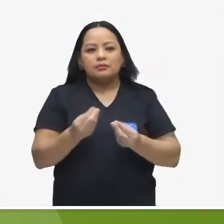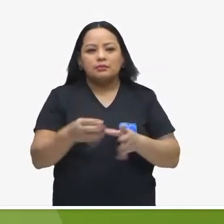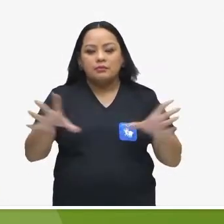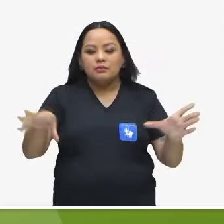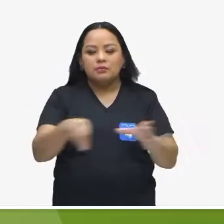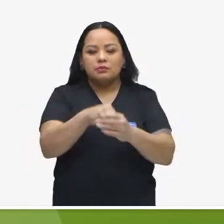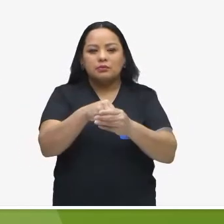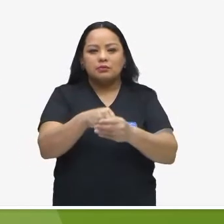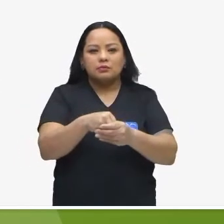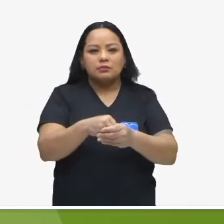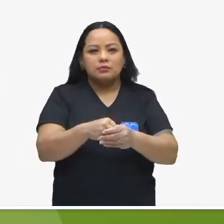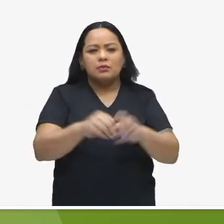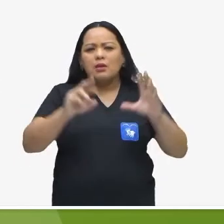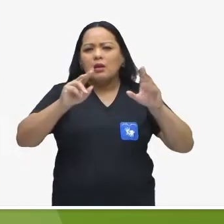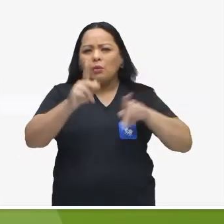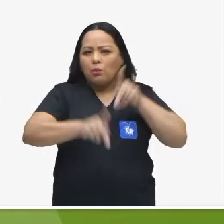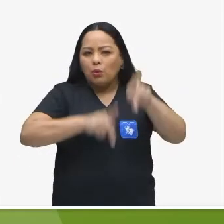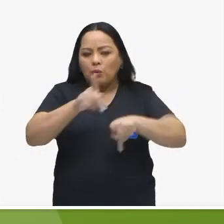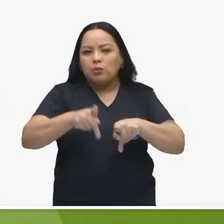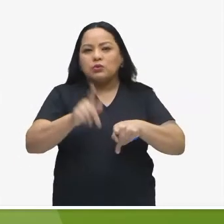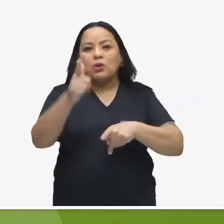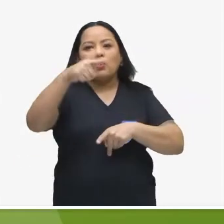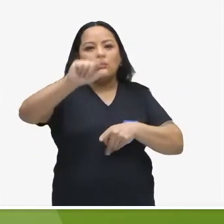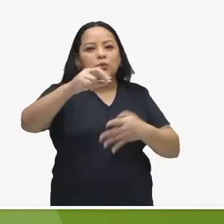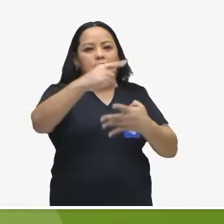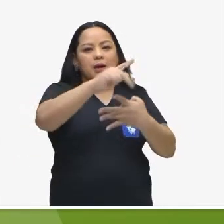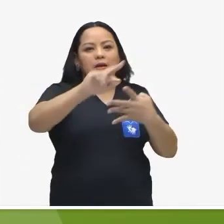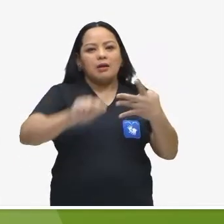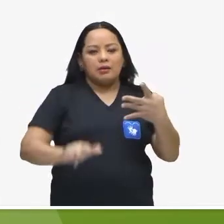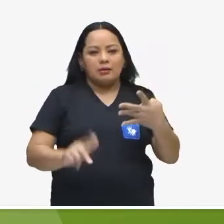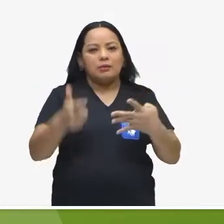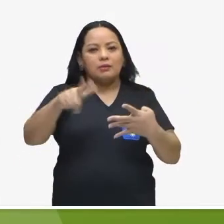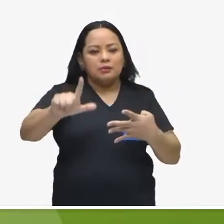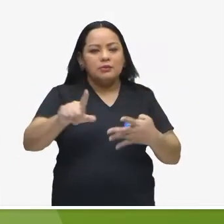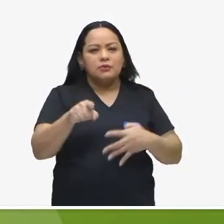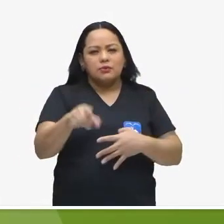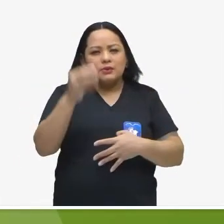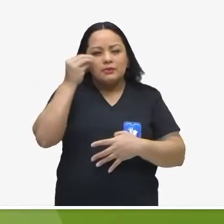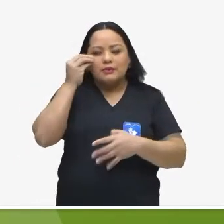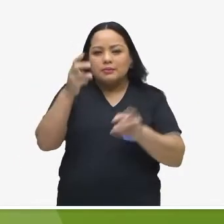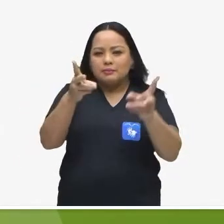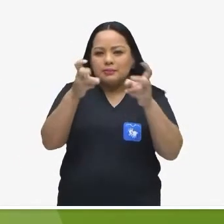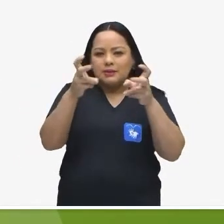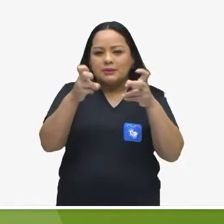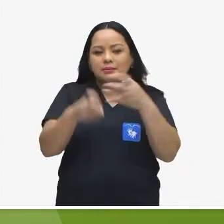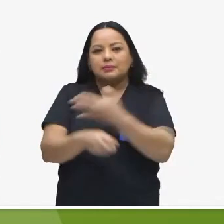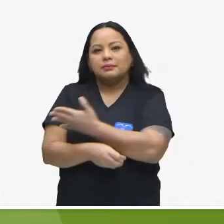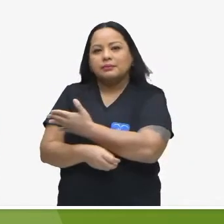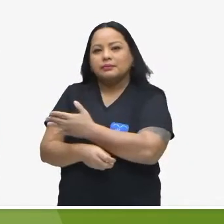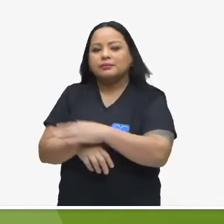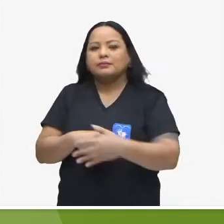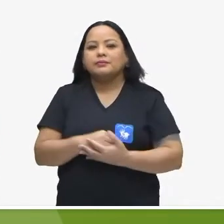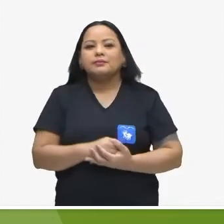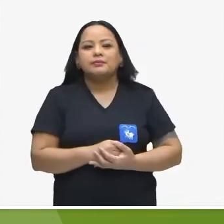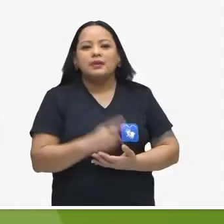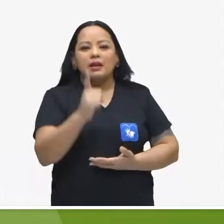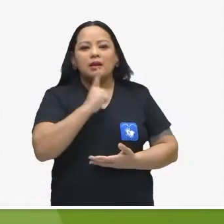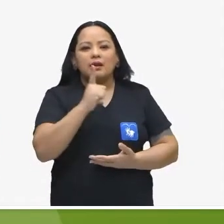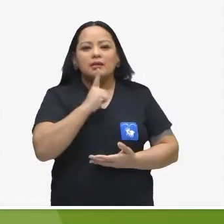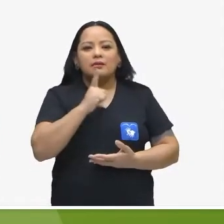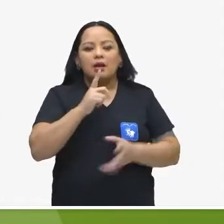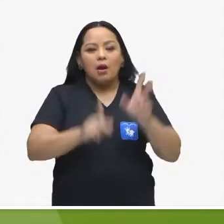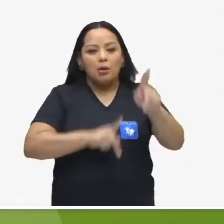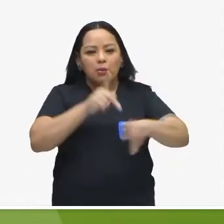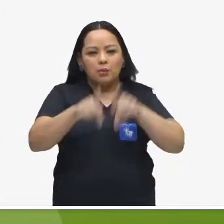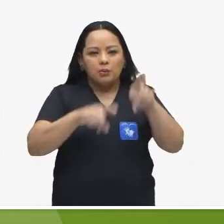envolver populações de outras espécies. Como vocês podem observar aqui, eu tenho a população de